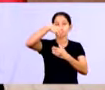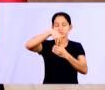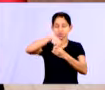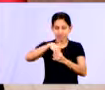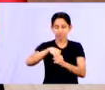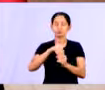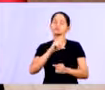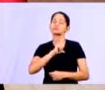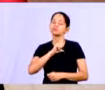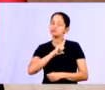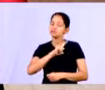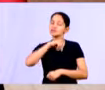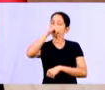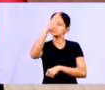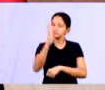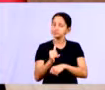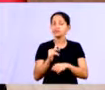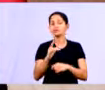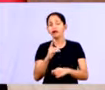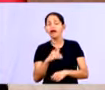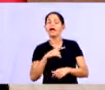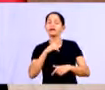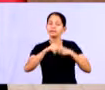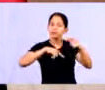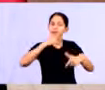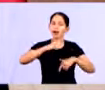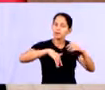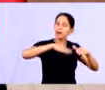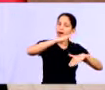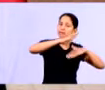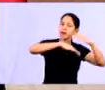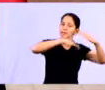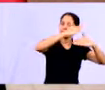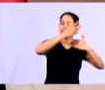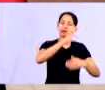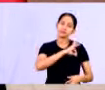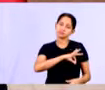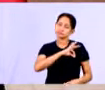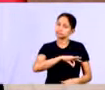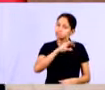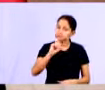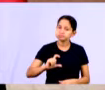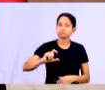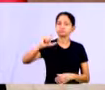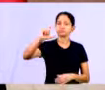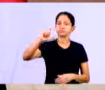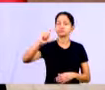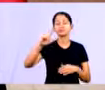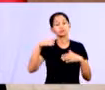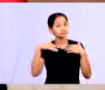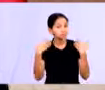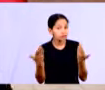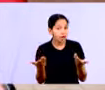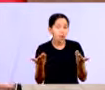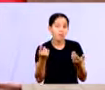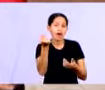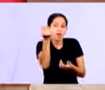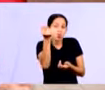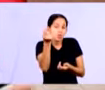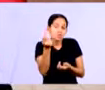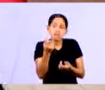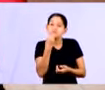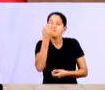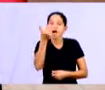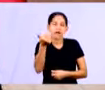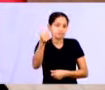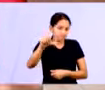diminuindo o desemprego, né? Aumentando o salário mínimo e tal, então eles têm dinheiro. A economia que não vai bem. Quando você avaliar